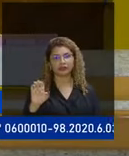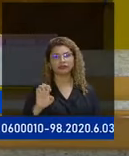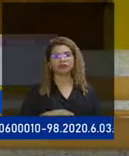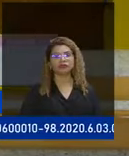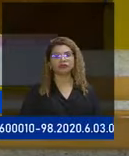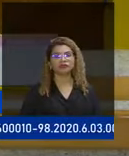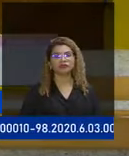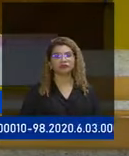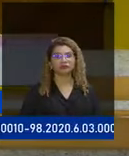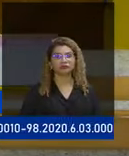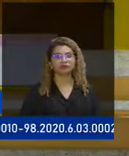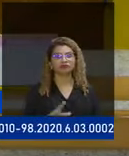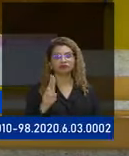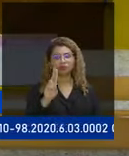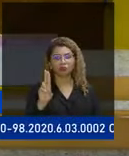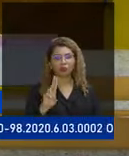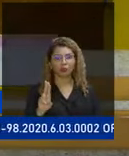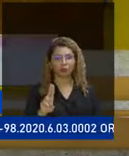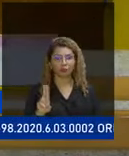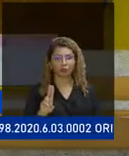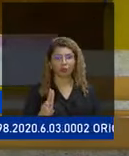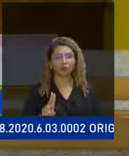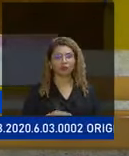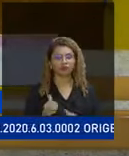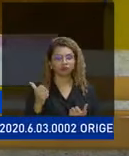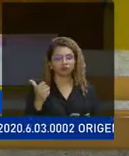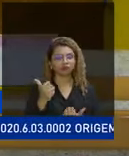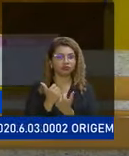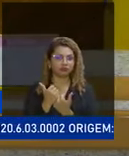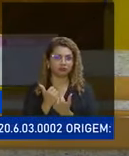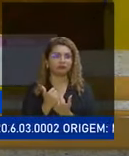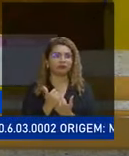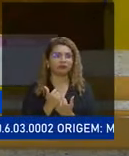Nunes, Jonathan William Alfaia dos Santos, Hugo